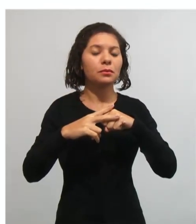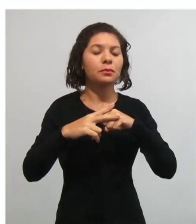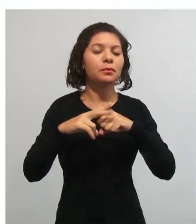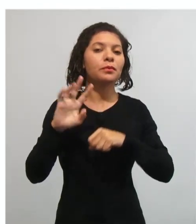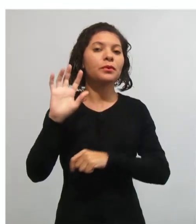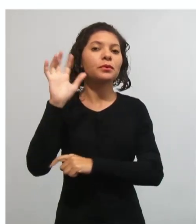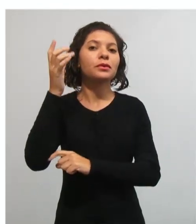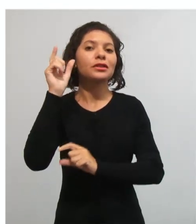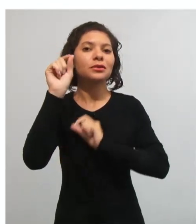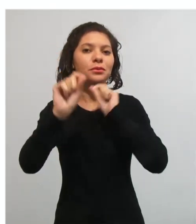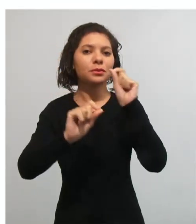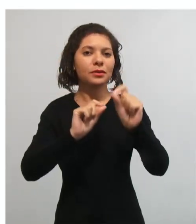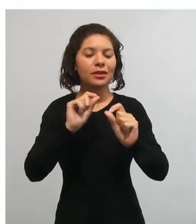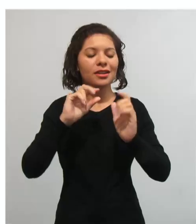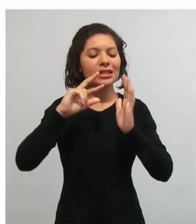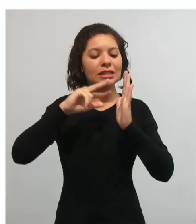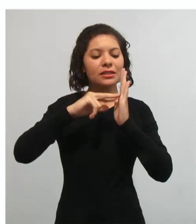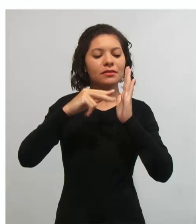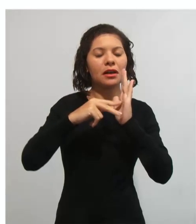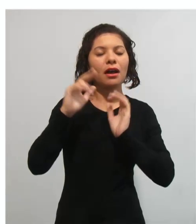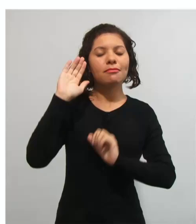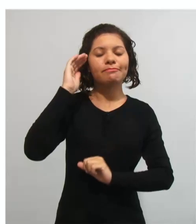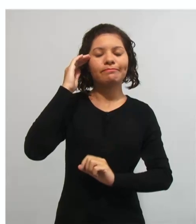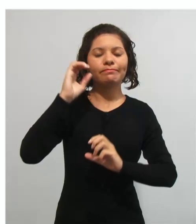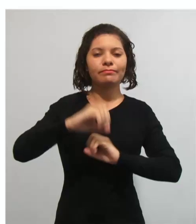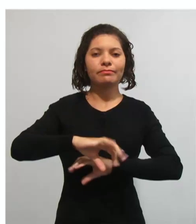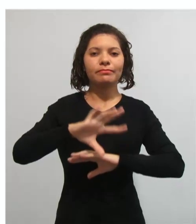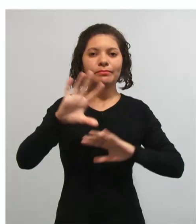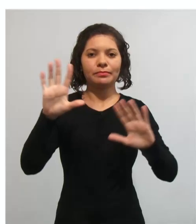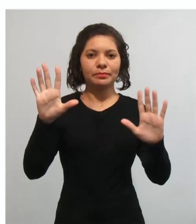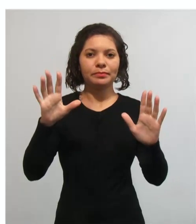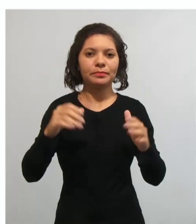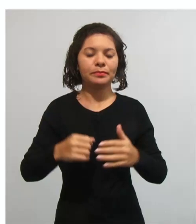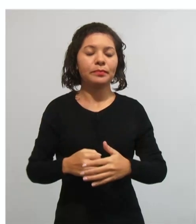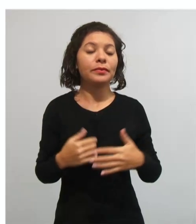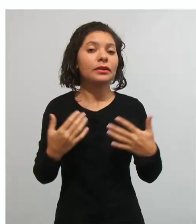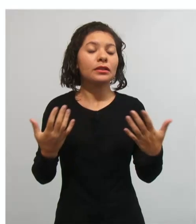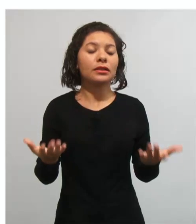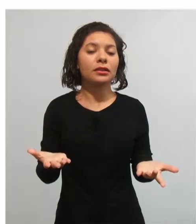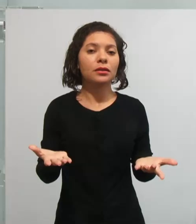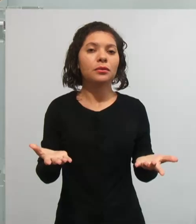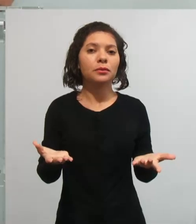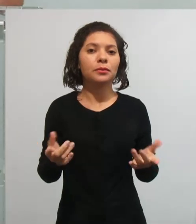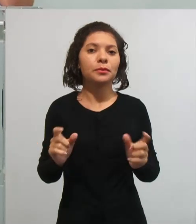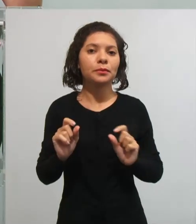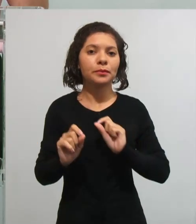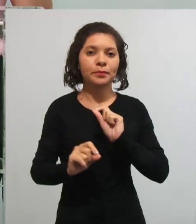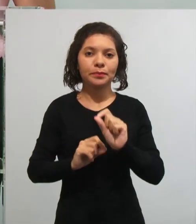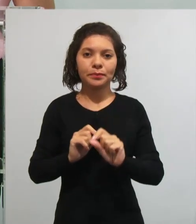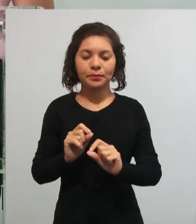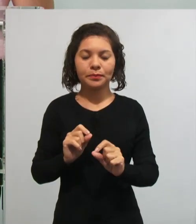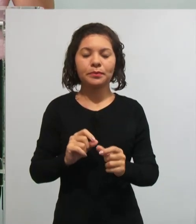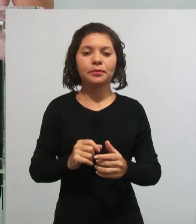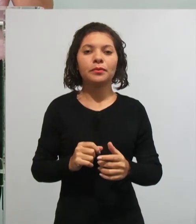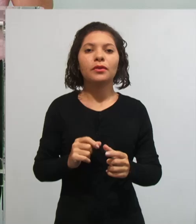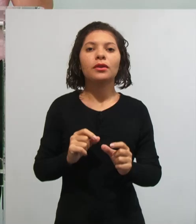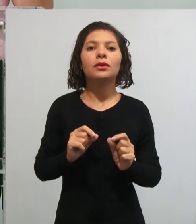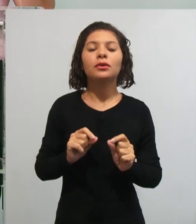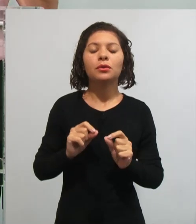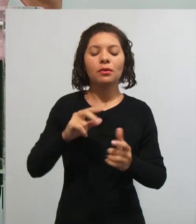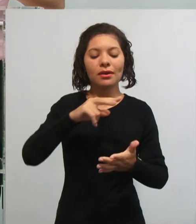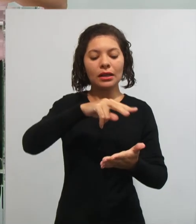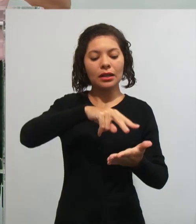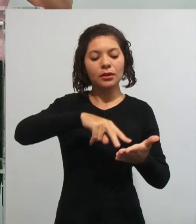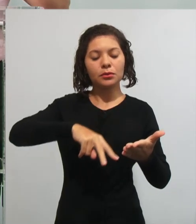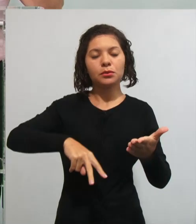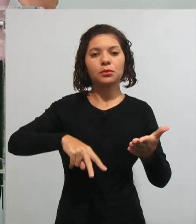o processo de significação. Então, assim, é através da